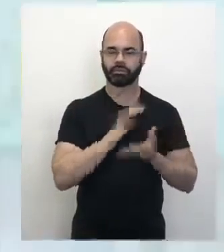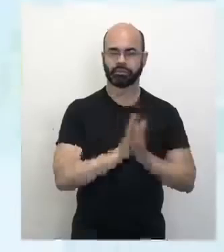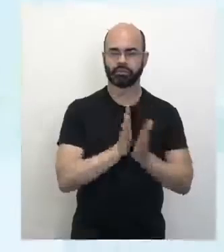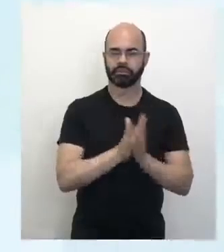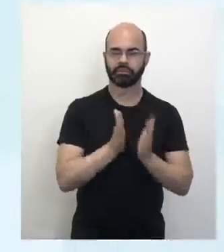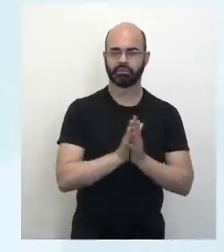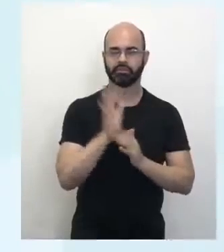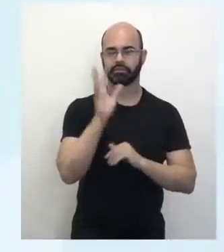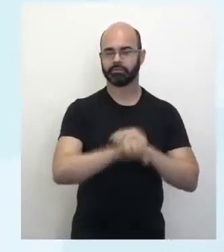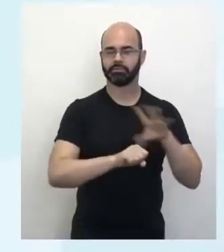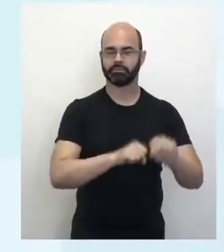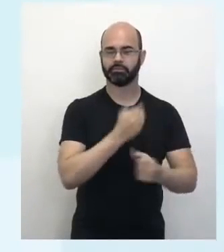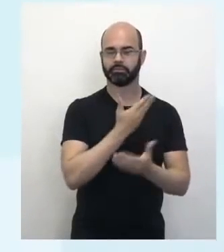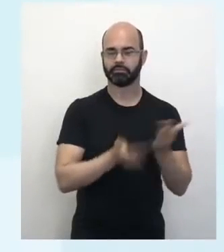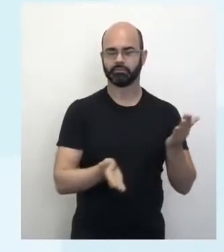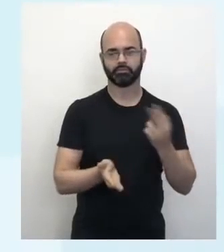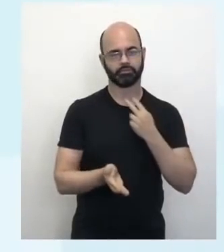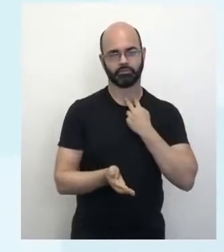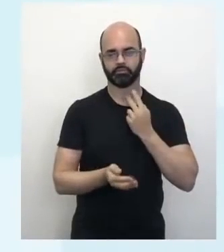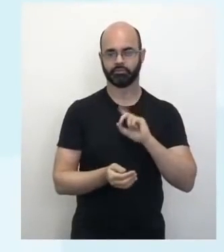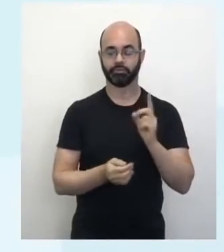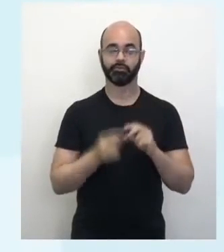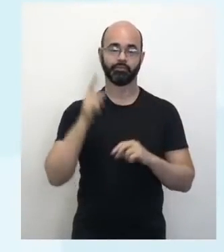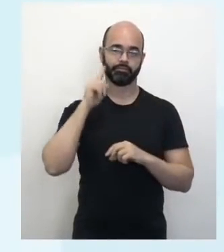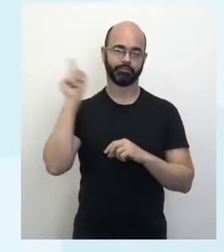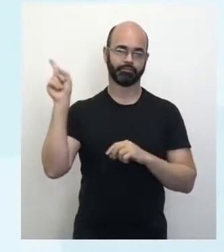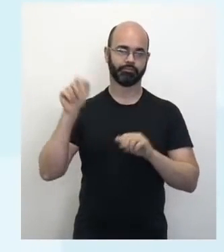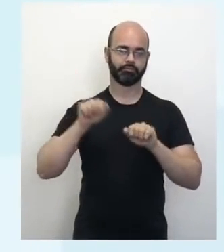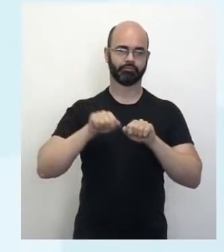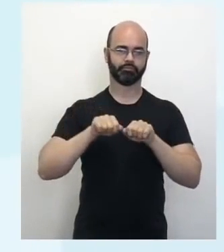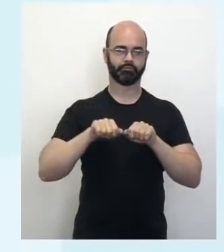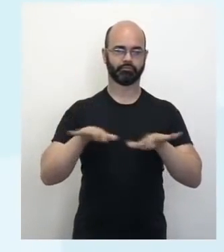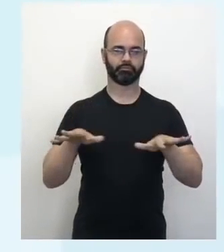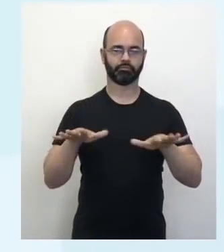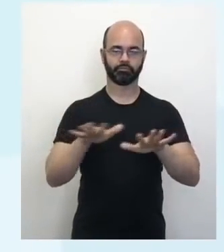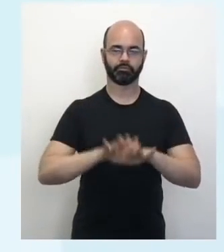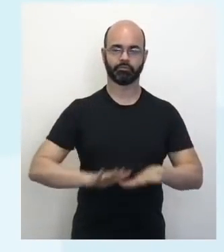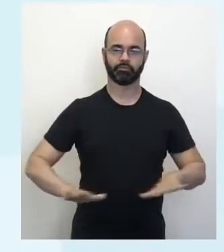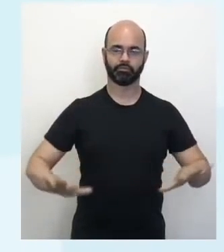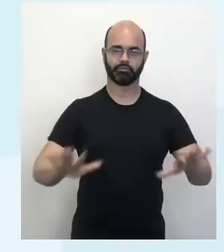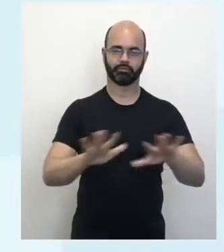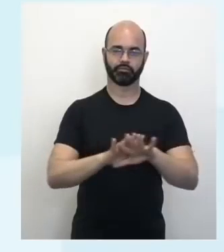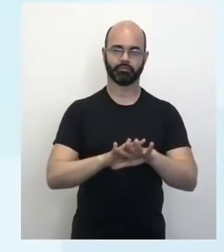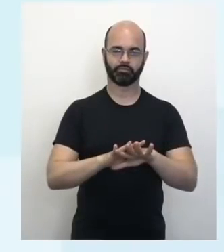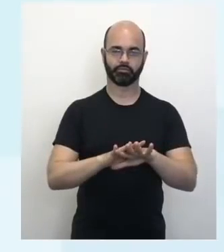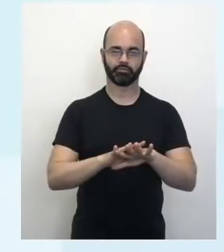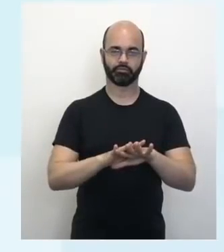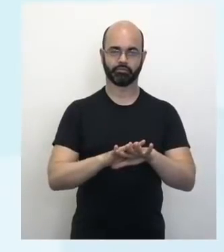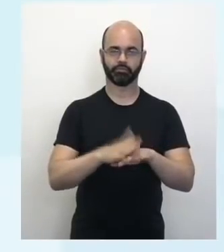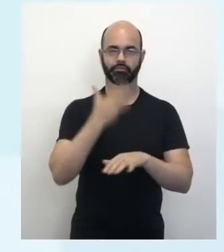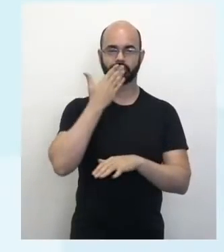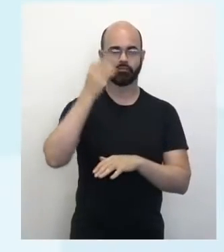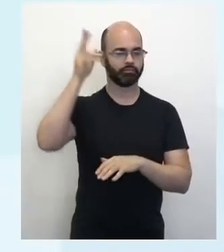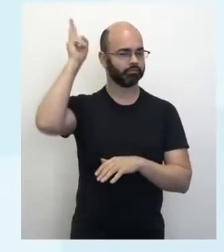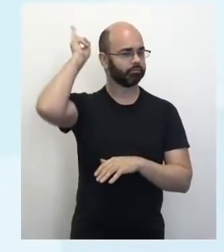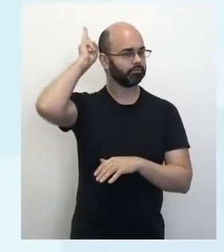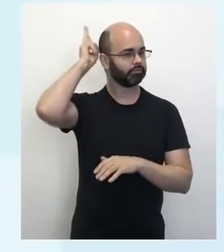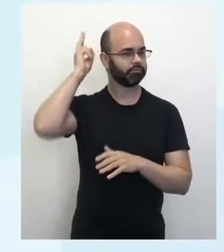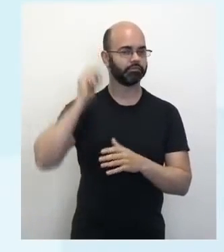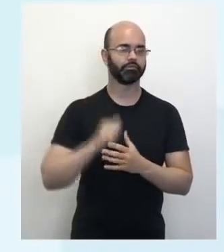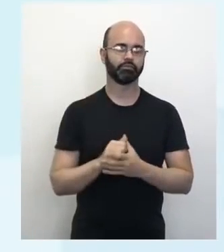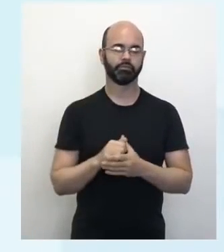para a próxima tela, que é o mapa aí da distribuição espacial, né, da população indígena. Né? Quanto